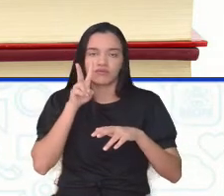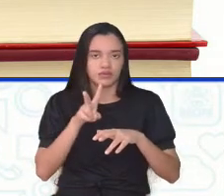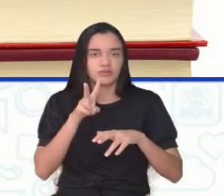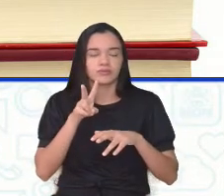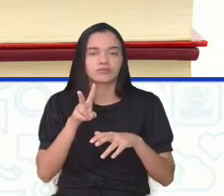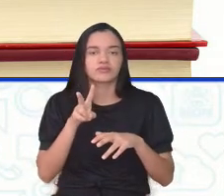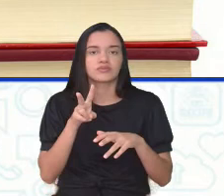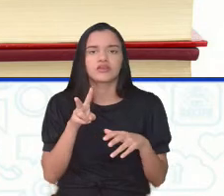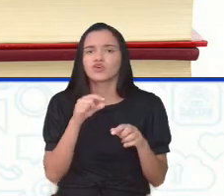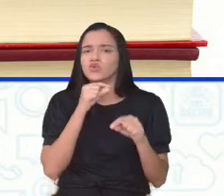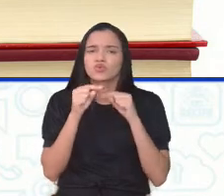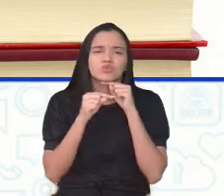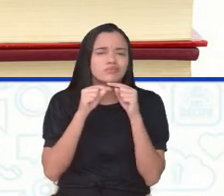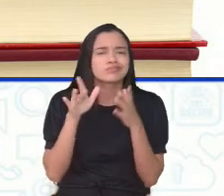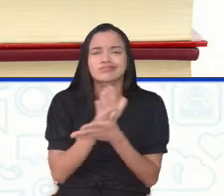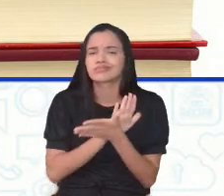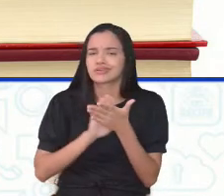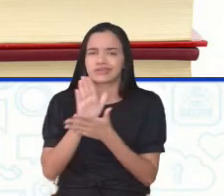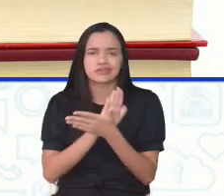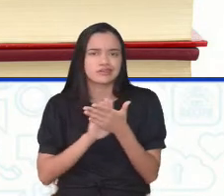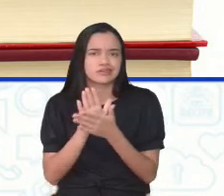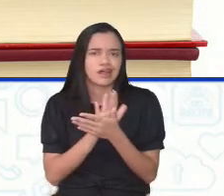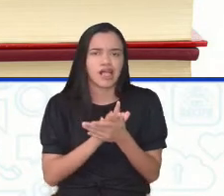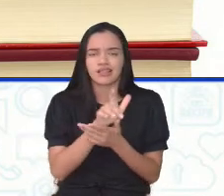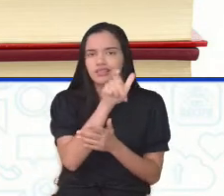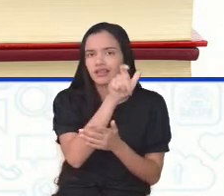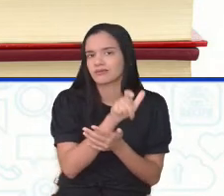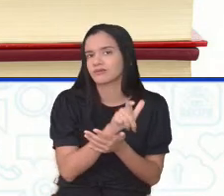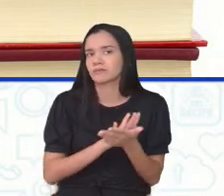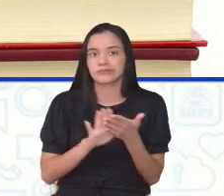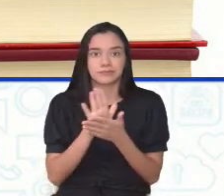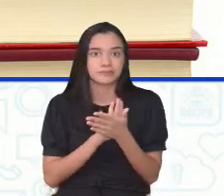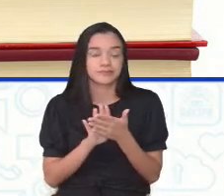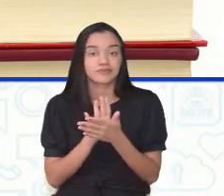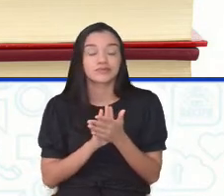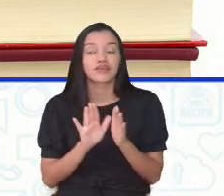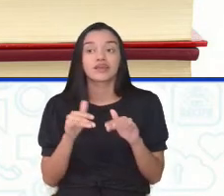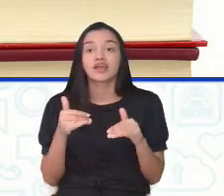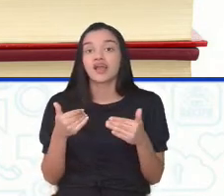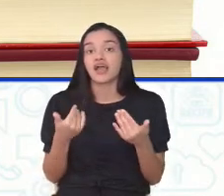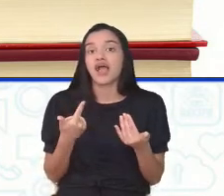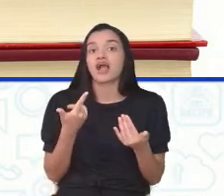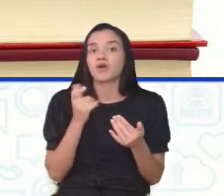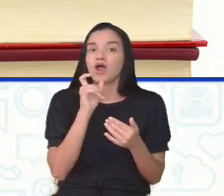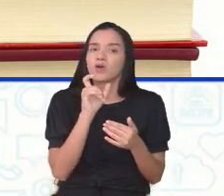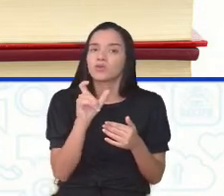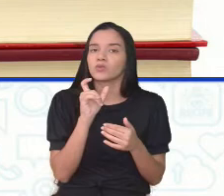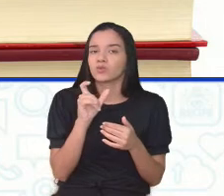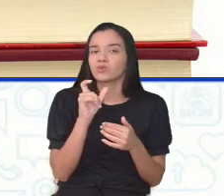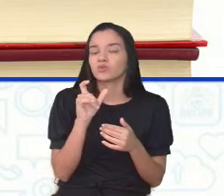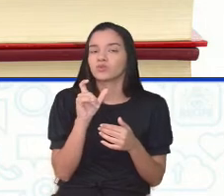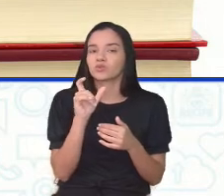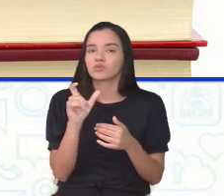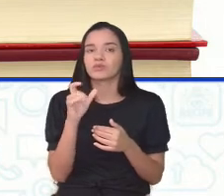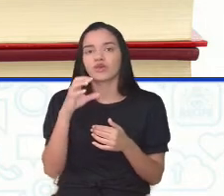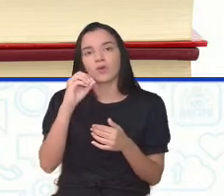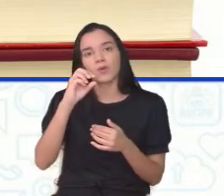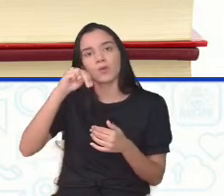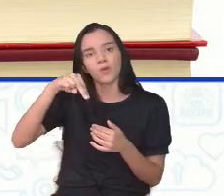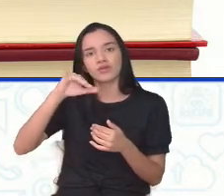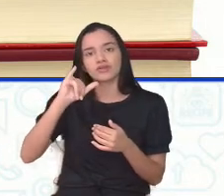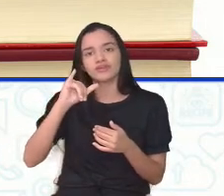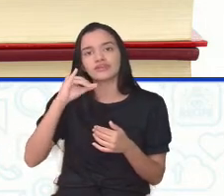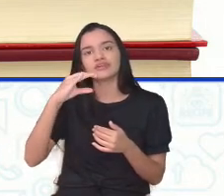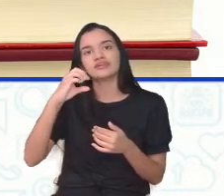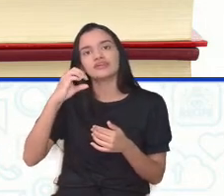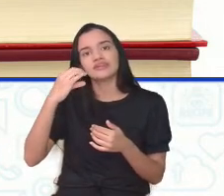e não tem dúvida sobre nada, nem sobre ninguém. Então, o narrador onisciente, o nome já diz tudo, né? Onisciente, aquele que sabe